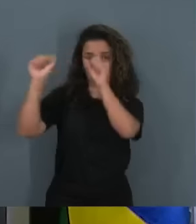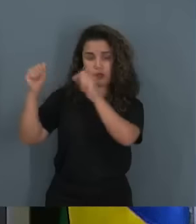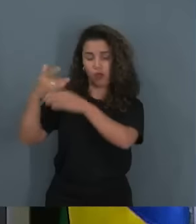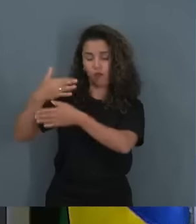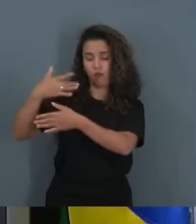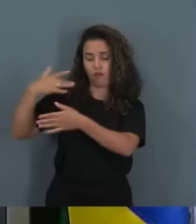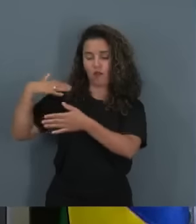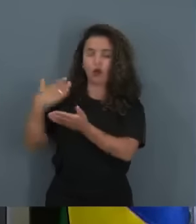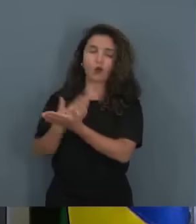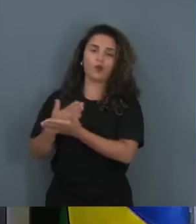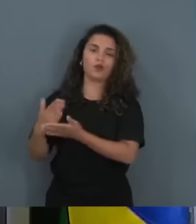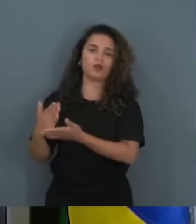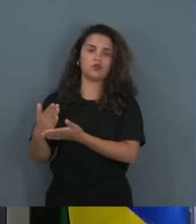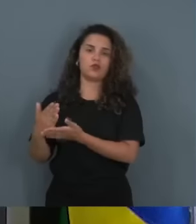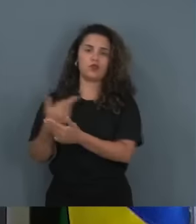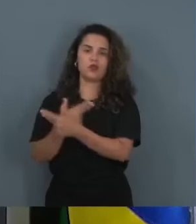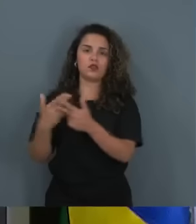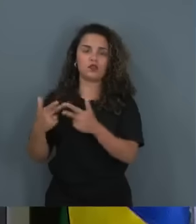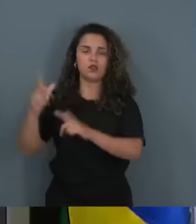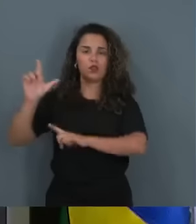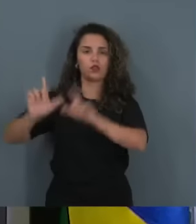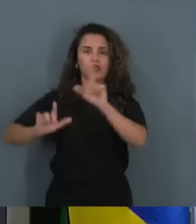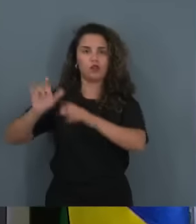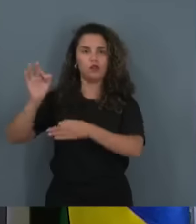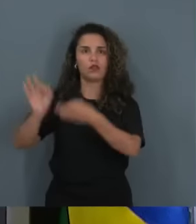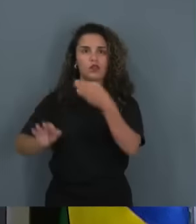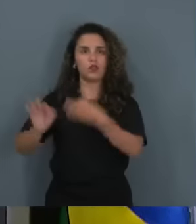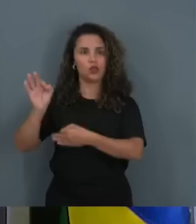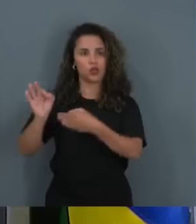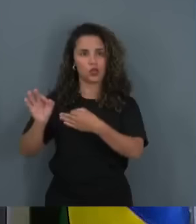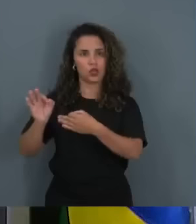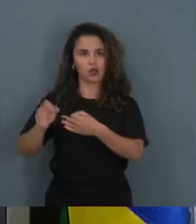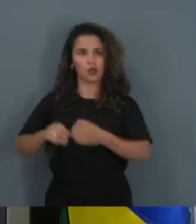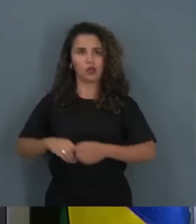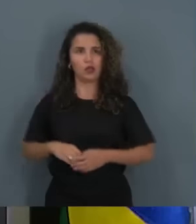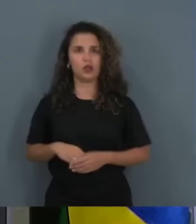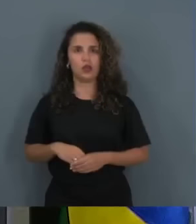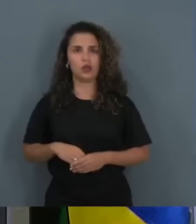atrás, com esse negócio de TV e justiça.